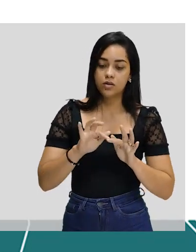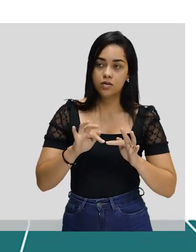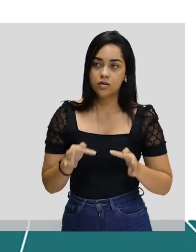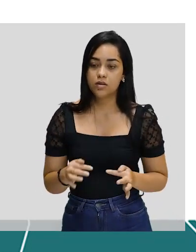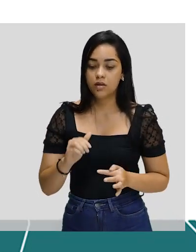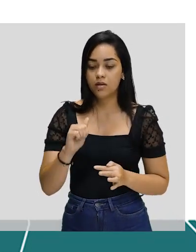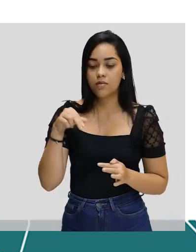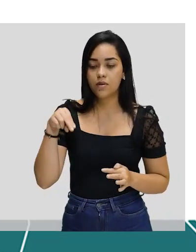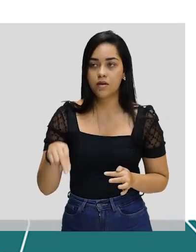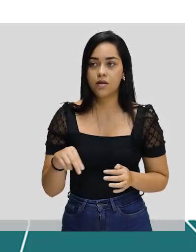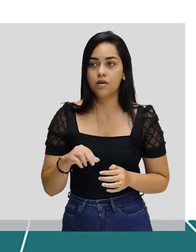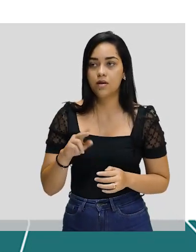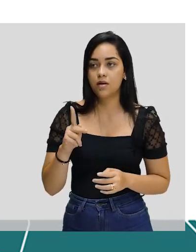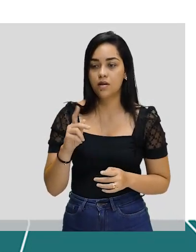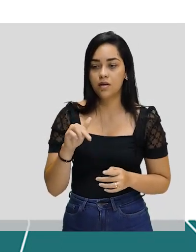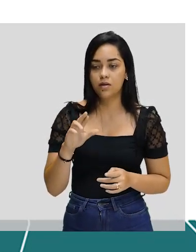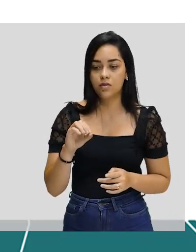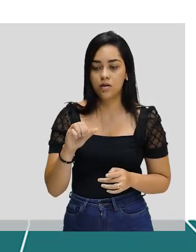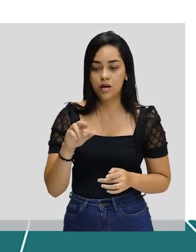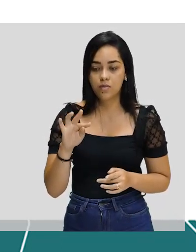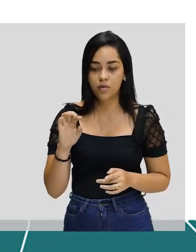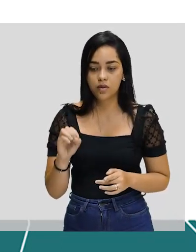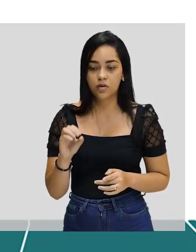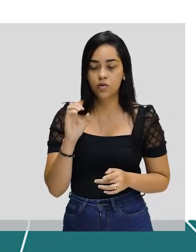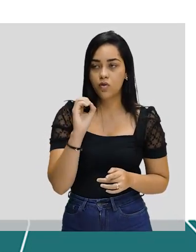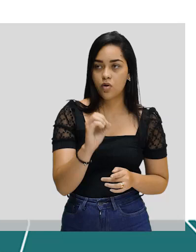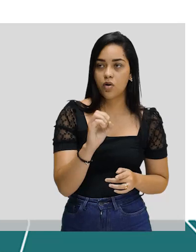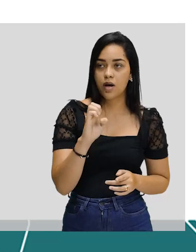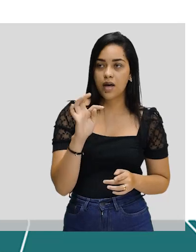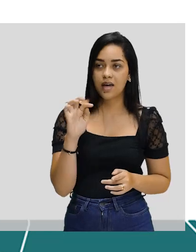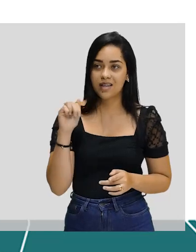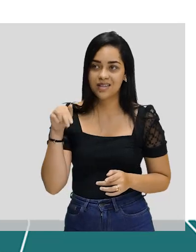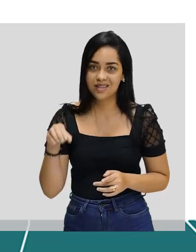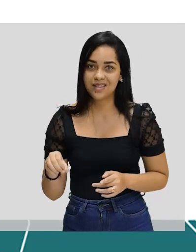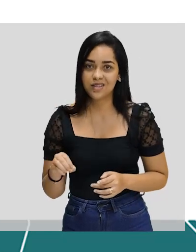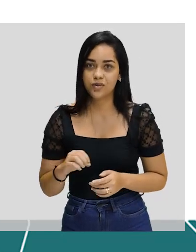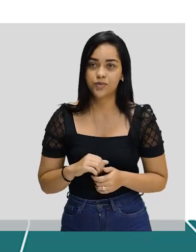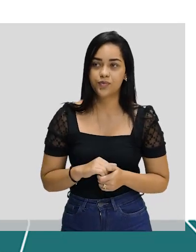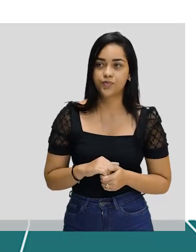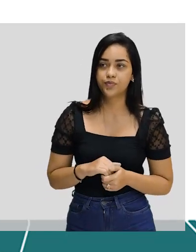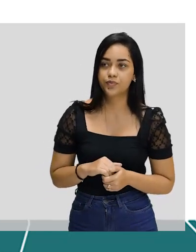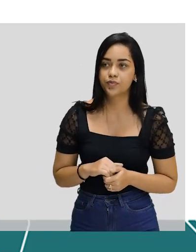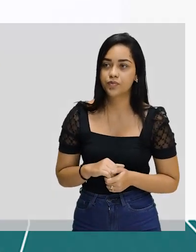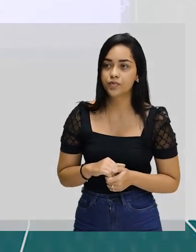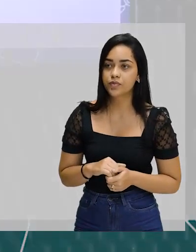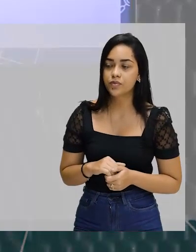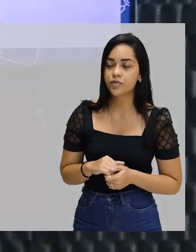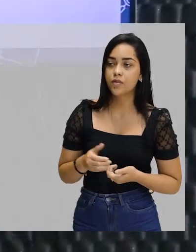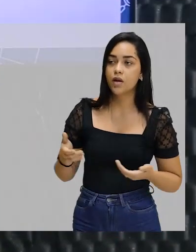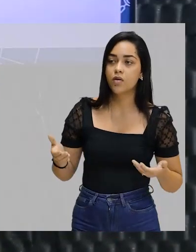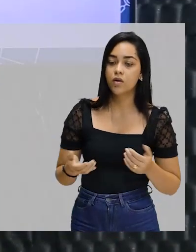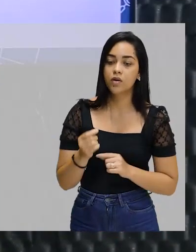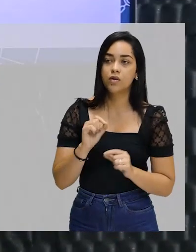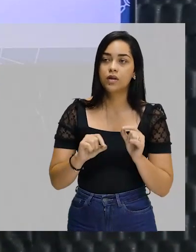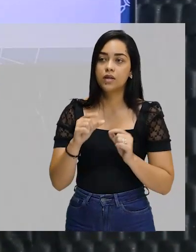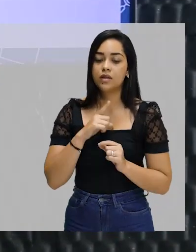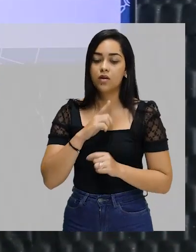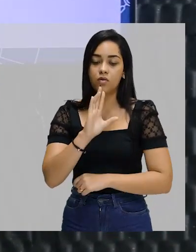simples, an. Hidrocarboneto, O. Etano. Beleza? Agora aqui eu tenho